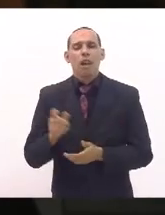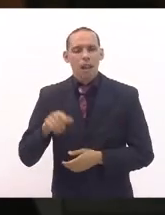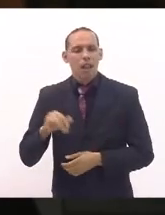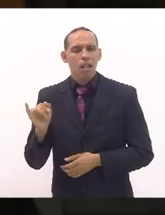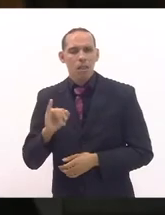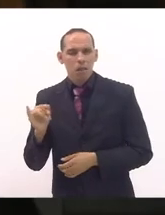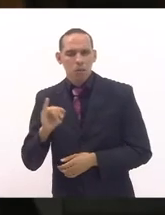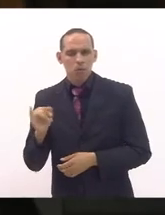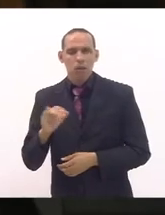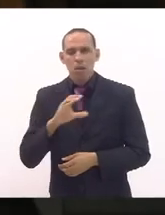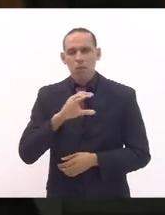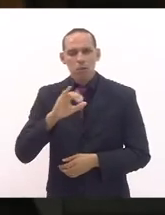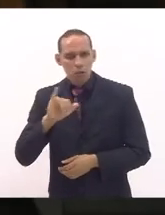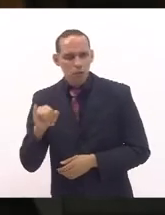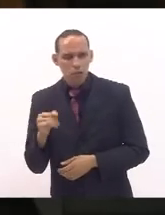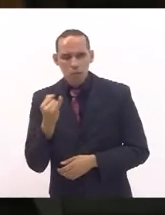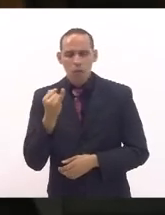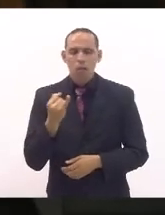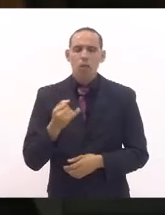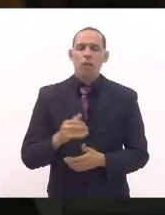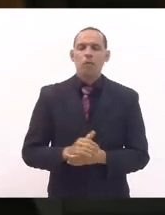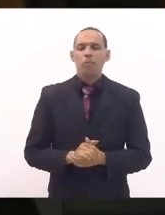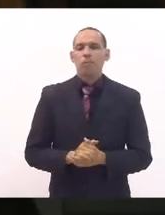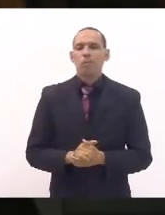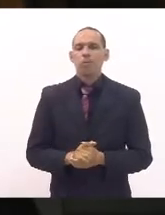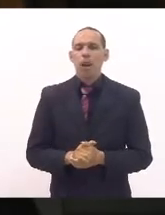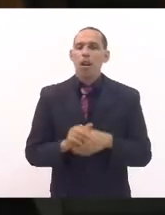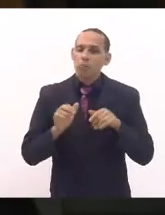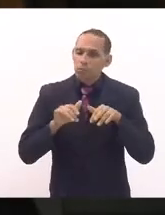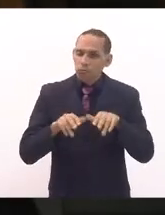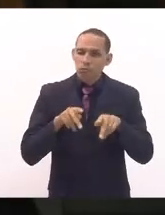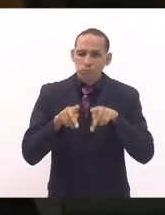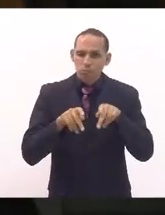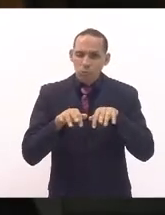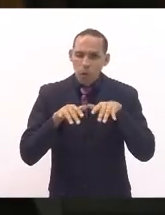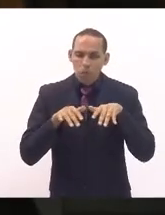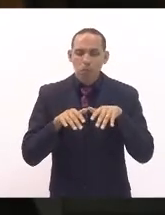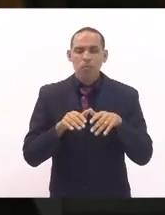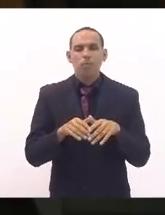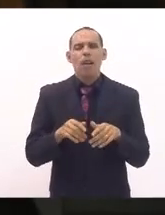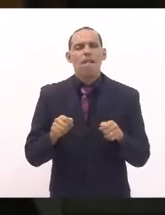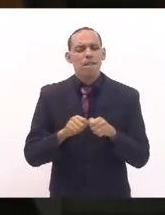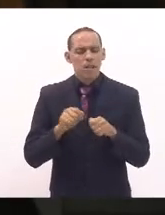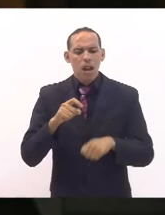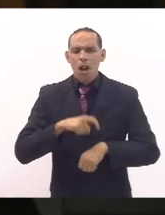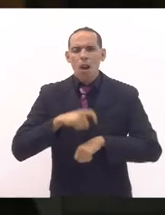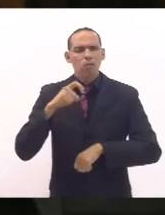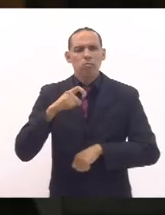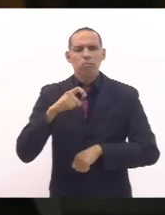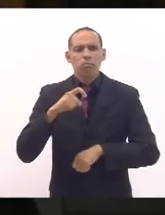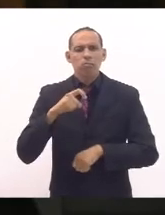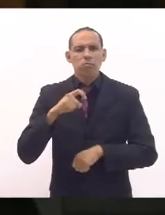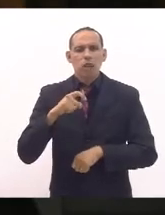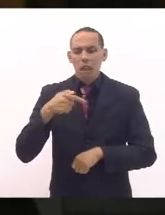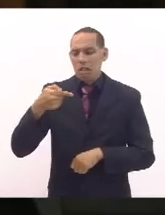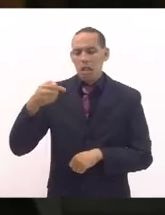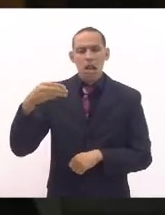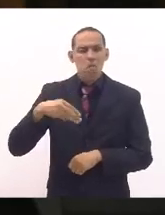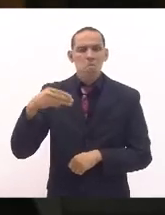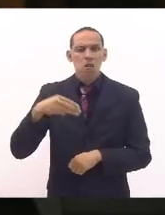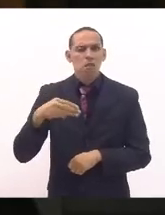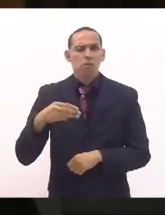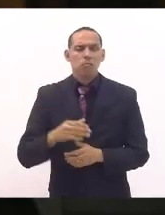Constituição e Justiça. E fizeram a audiência pública na mesma hora. E não durou mais do que